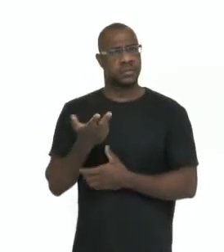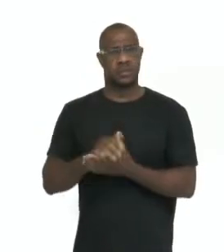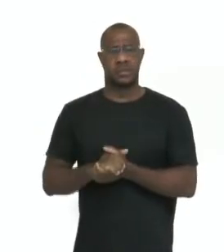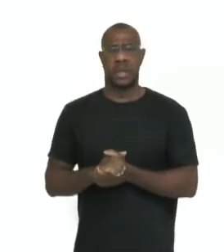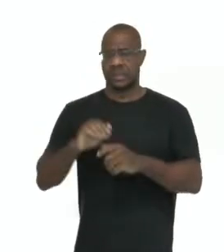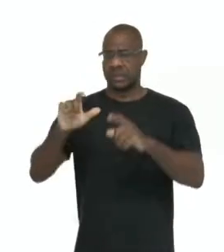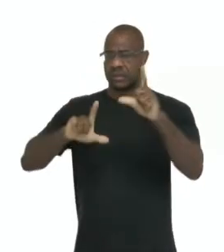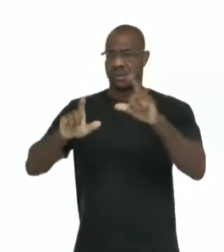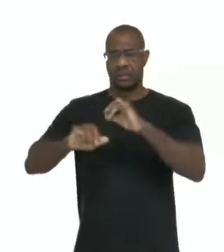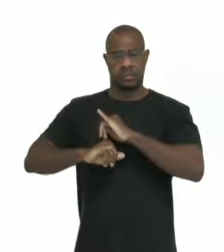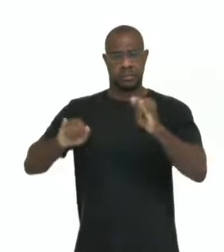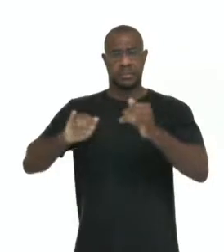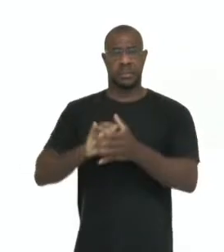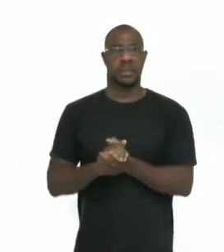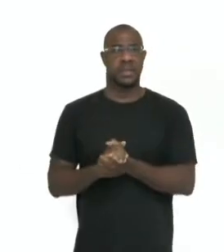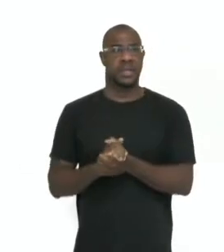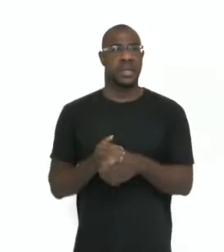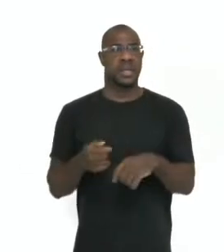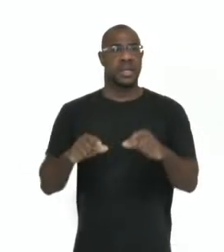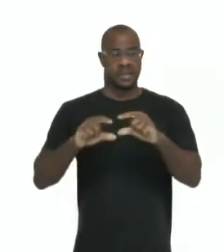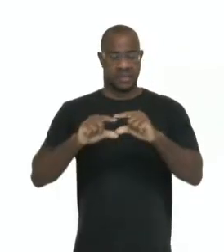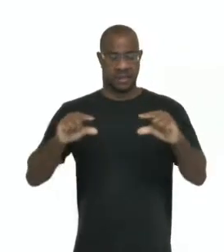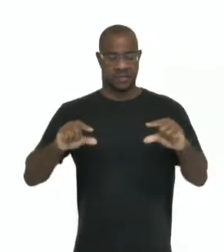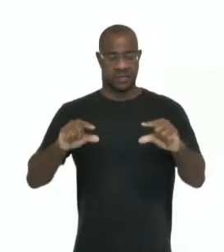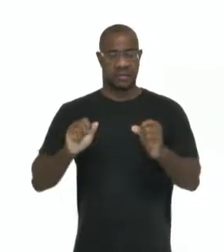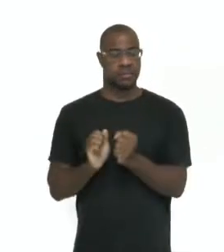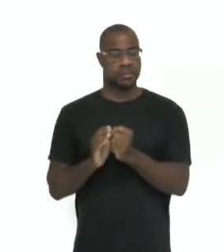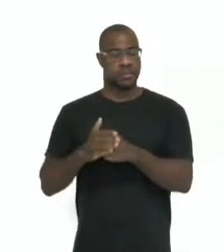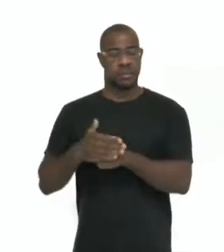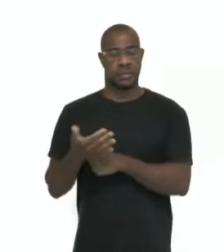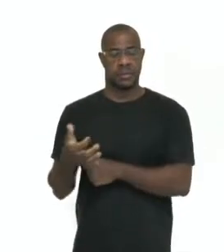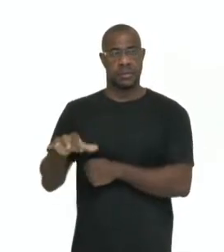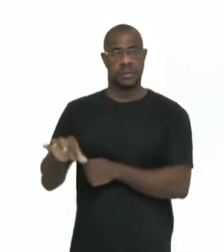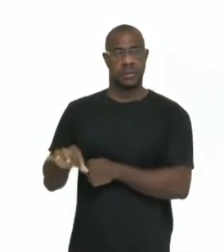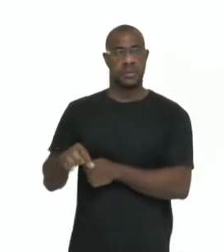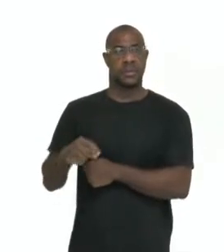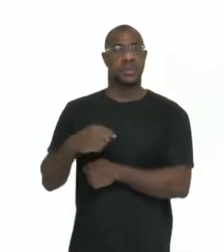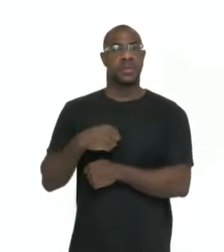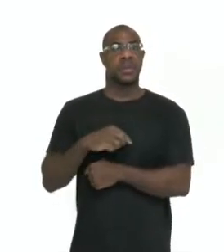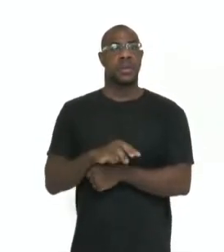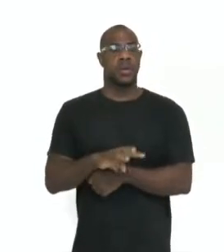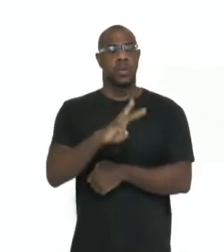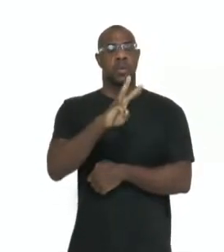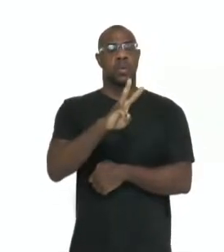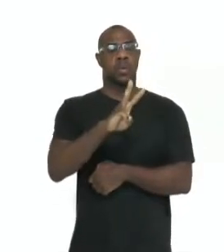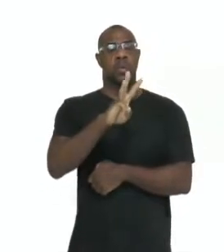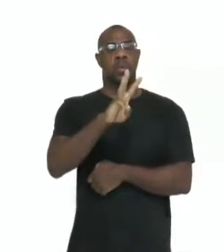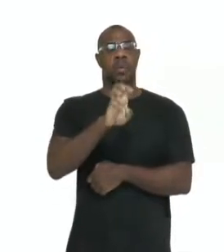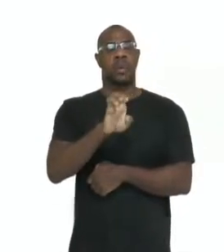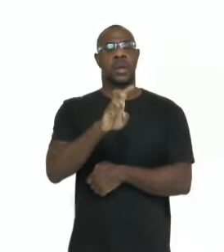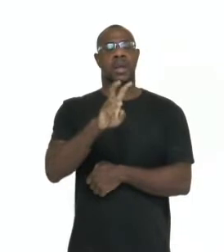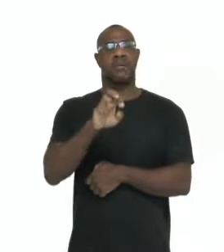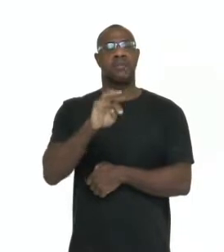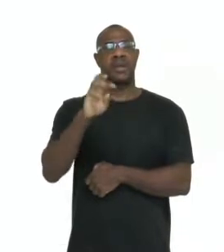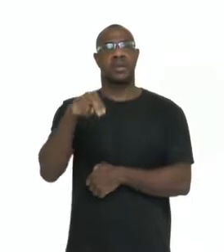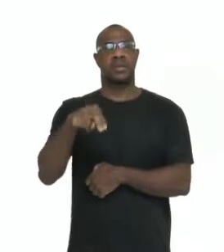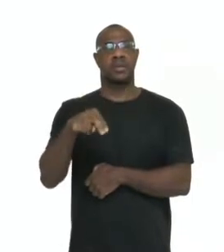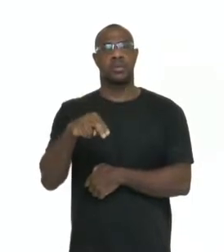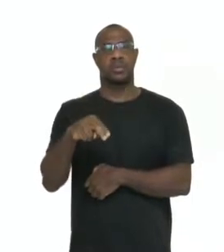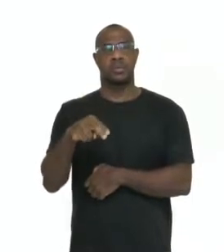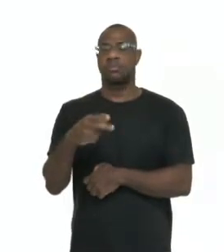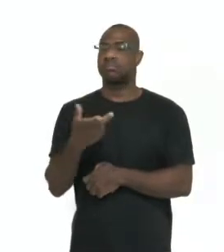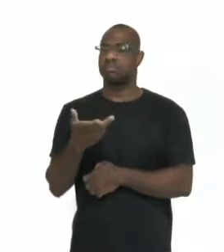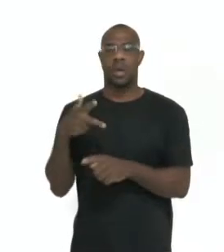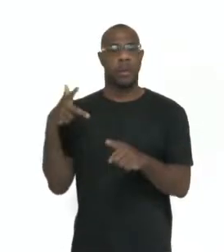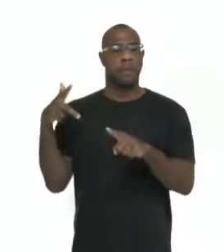Na parte final da frase sobre a Covid-19, o som de Everton foi cortado pela emissora, que